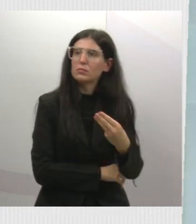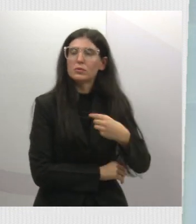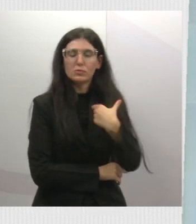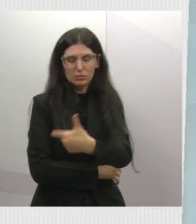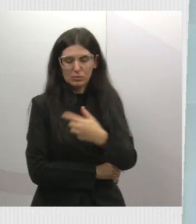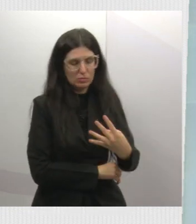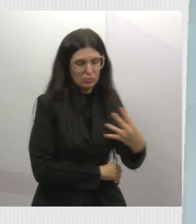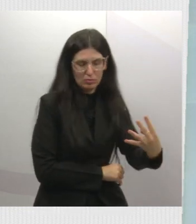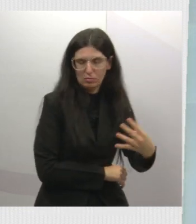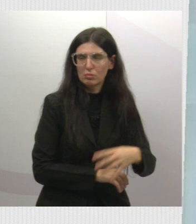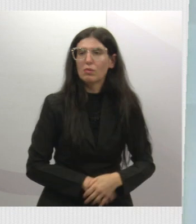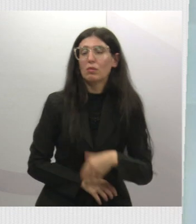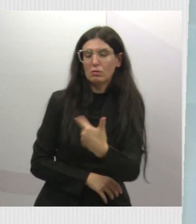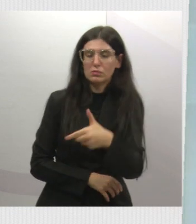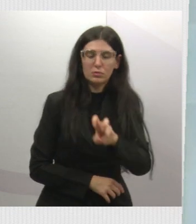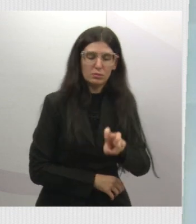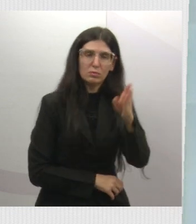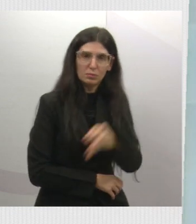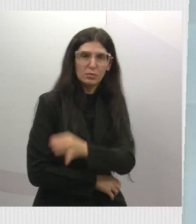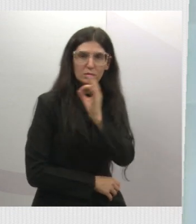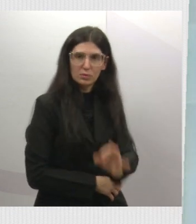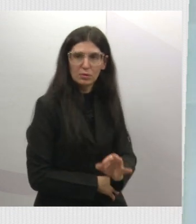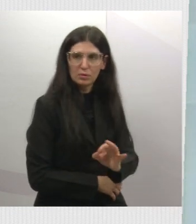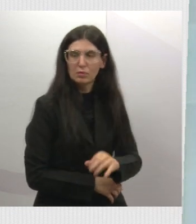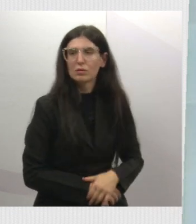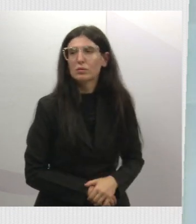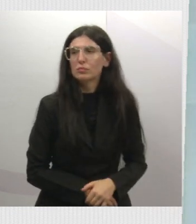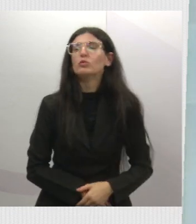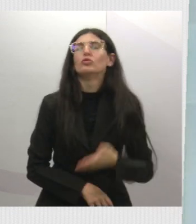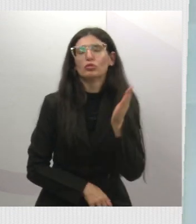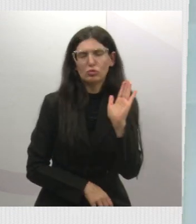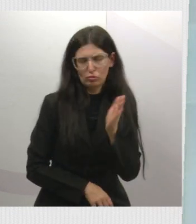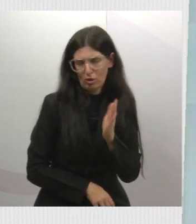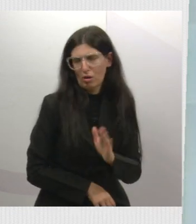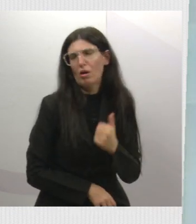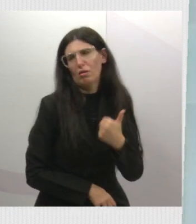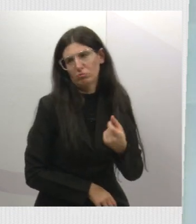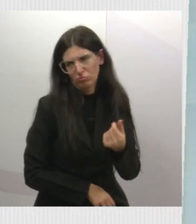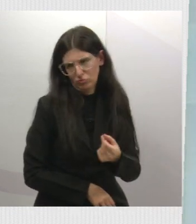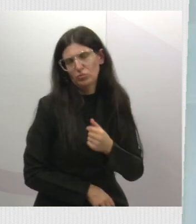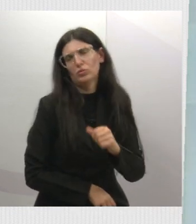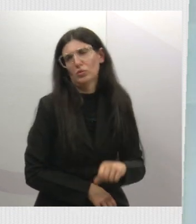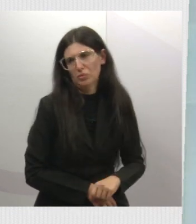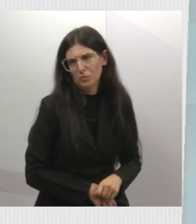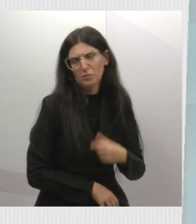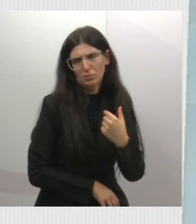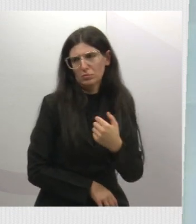52.244.000, 25%, e foi aplicado R$